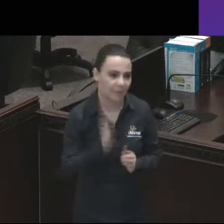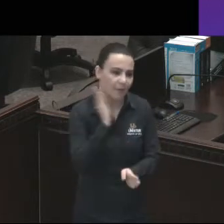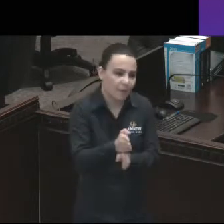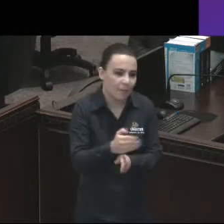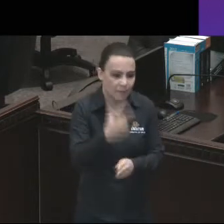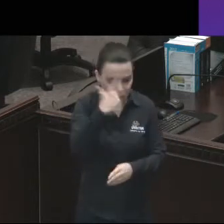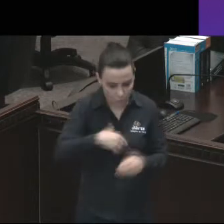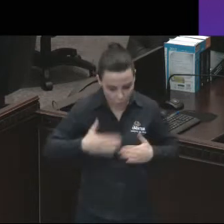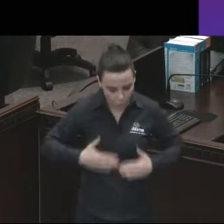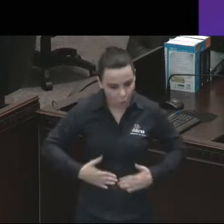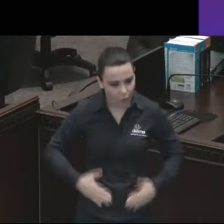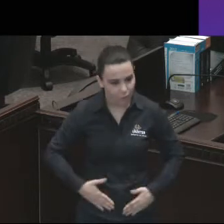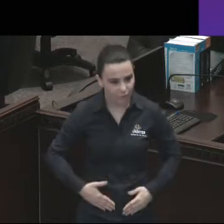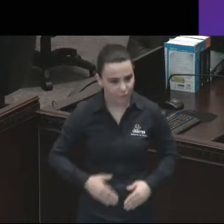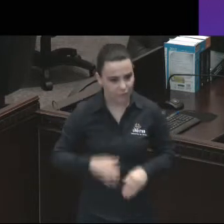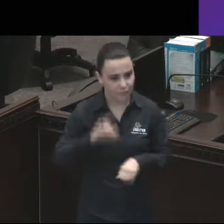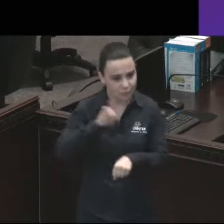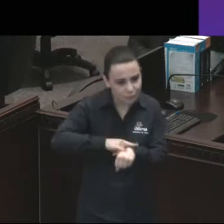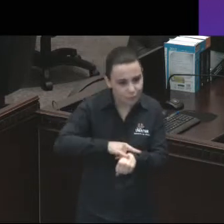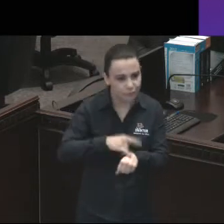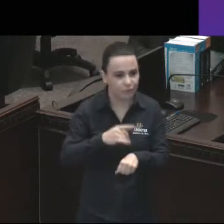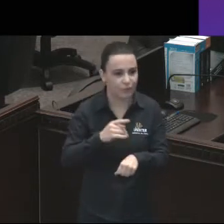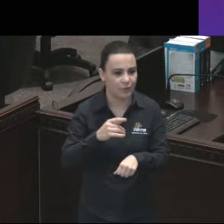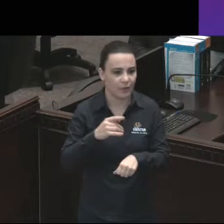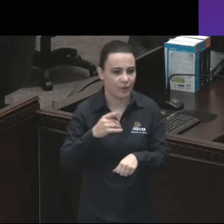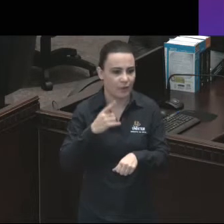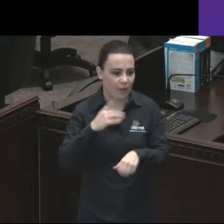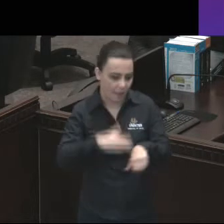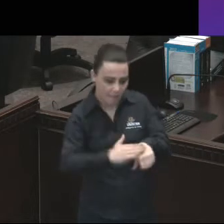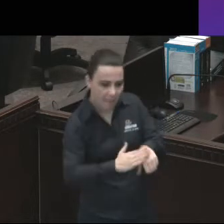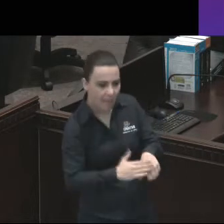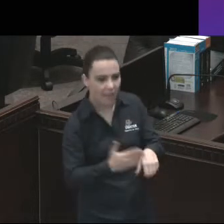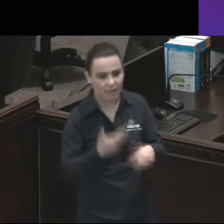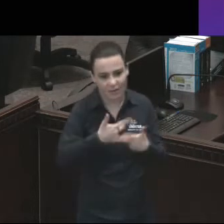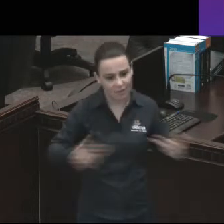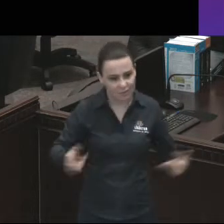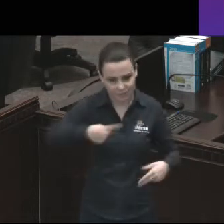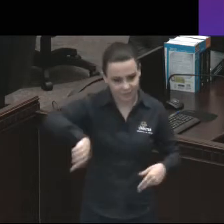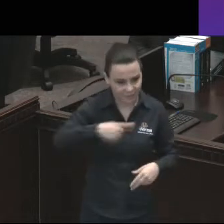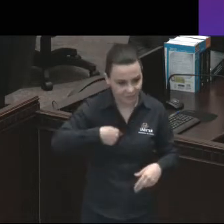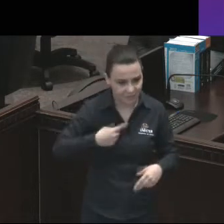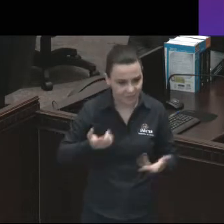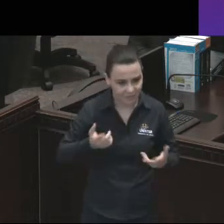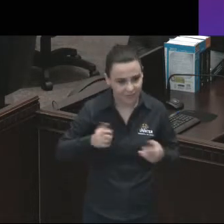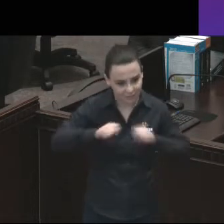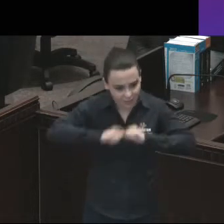vocês qual a porcentagem de cada uma dessas drogas no meio ambiente. Os anti-inflamatórios não esteroidais estão